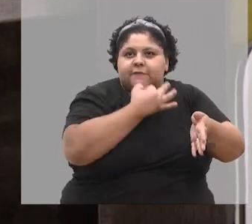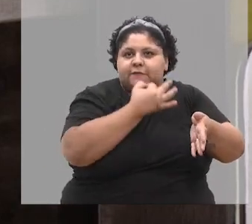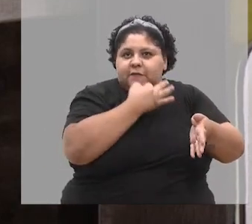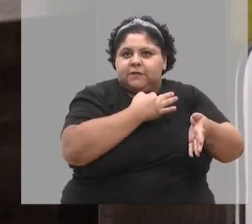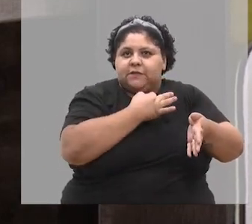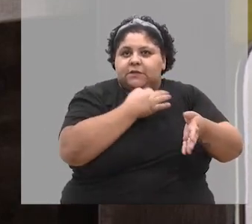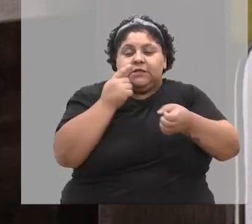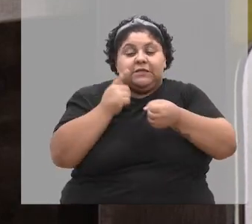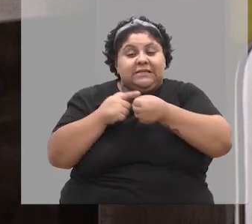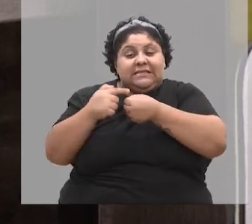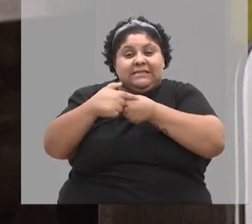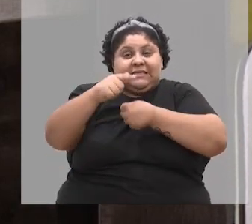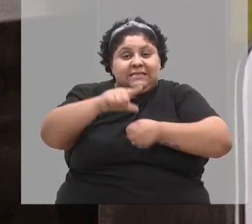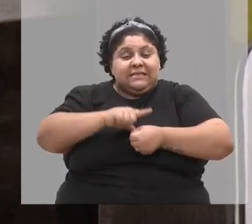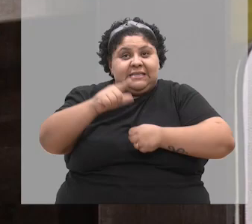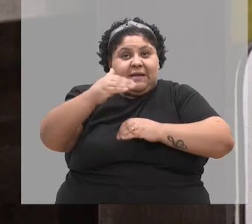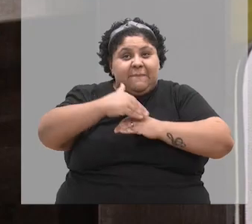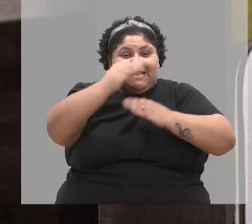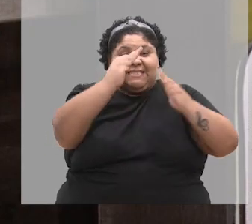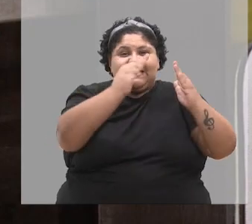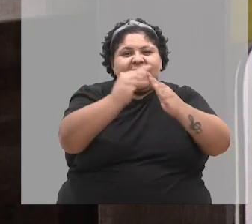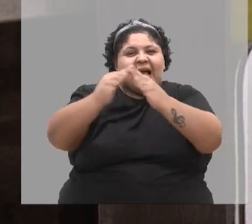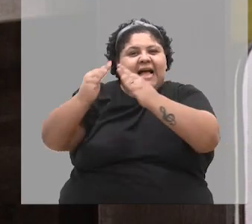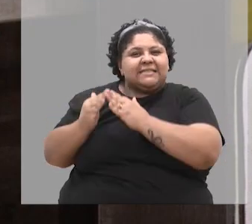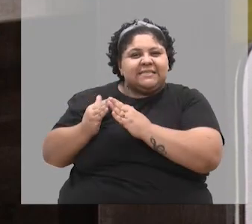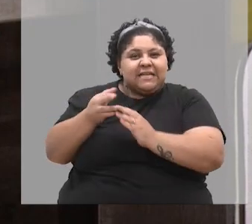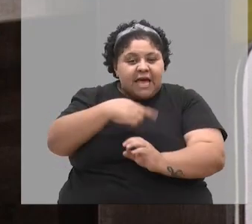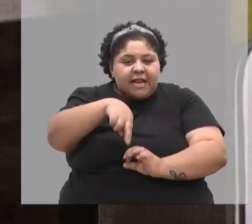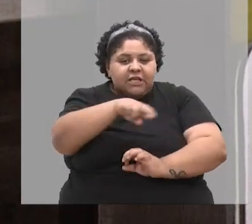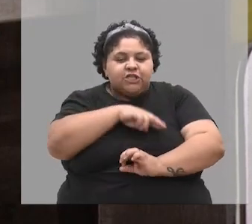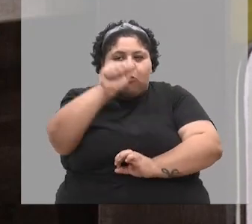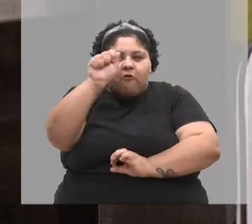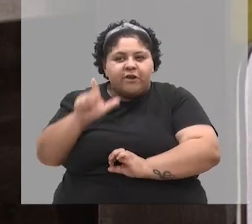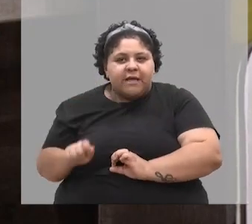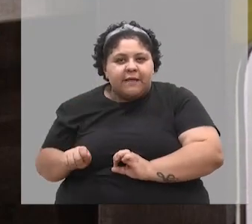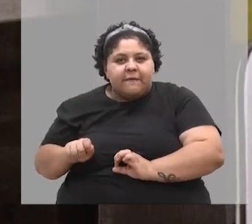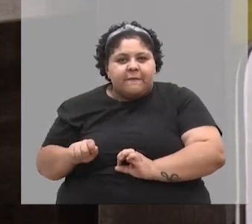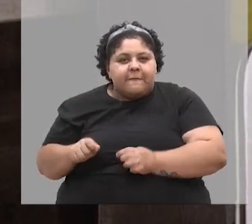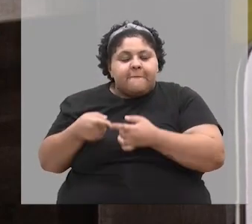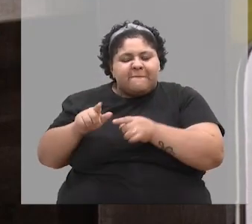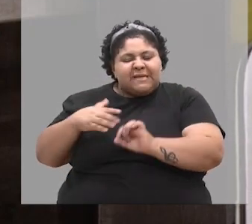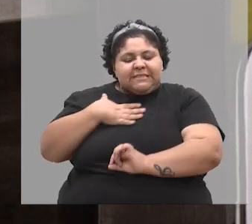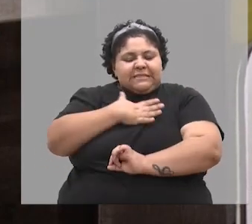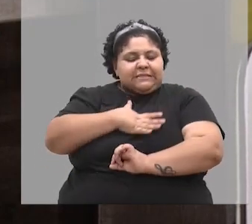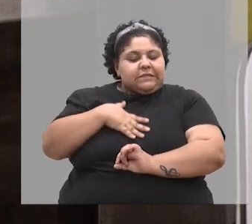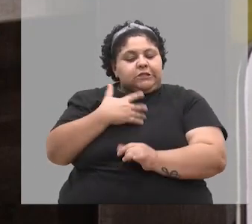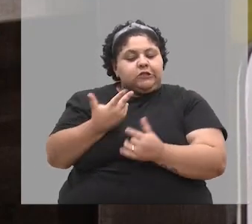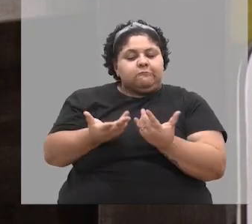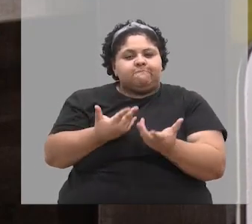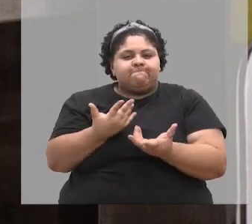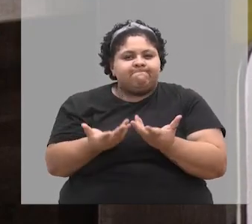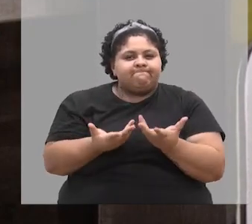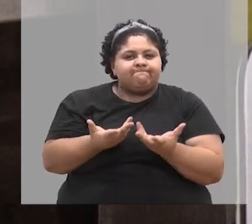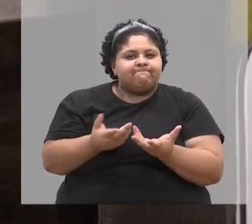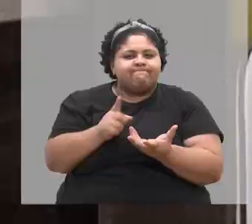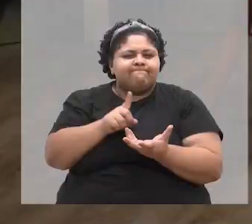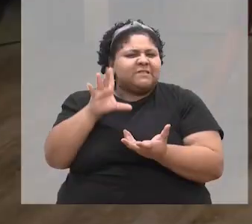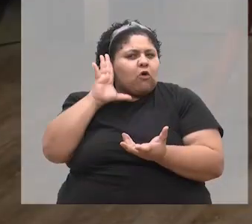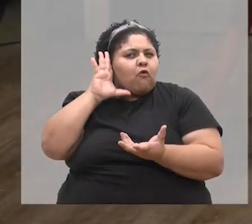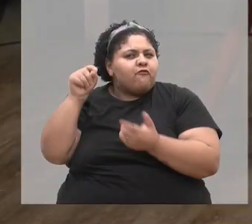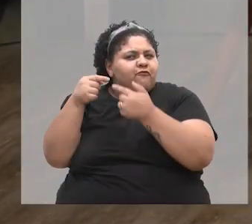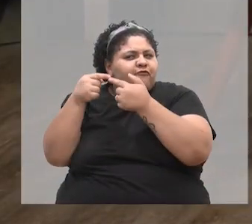Sul, exatamente, é uma das cidades que mais tem casas e mesmo assim, né, eles se sentiam muitas